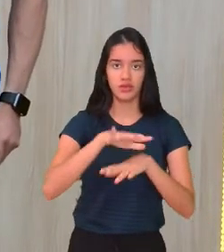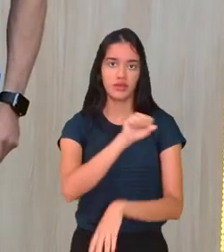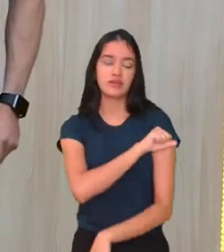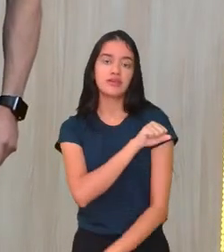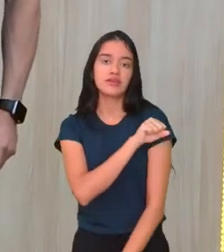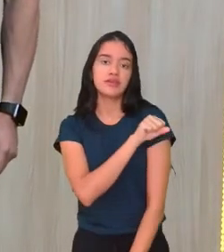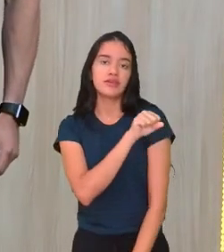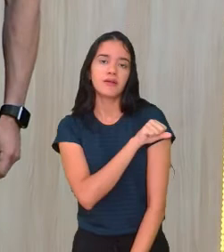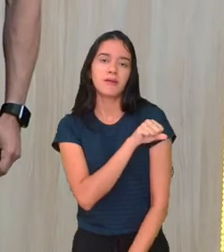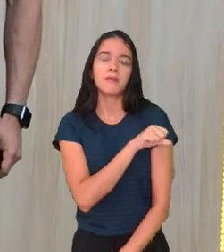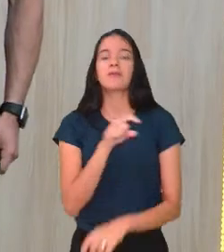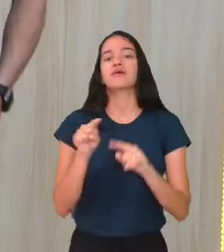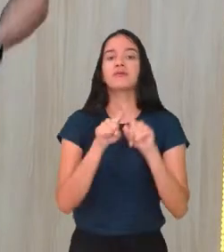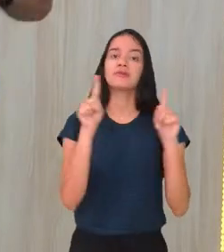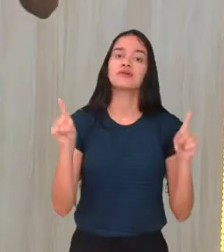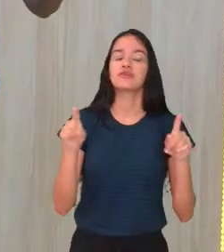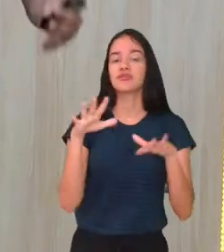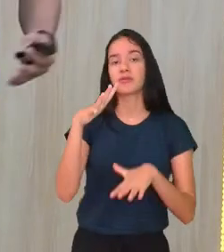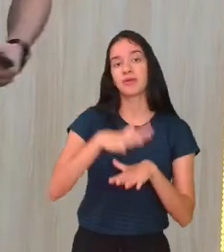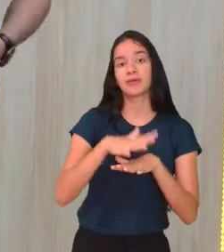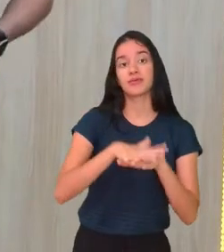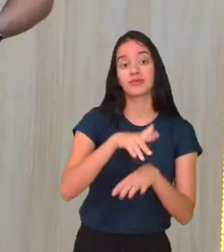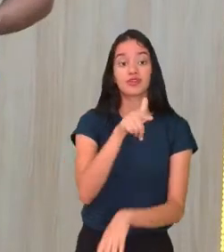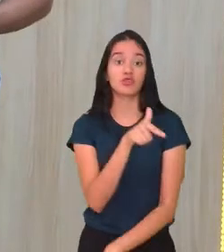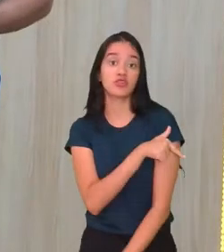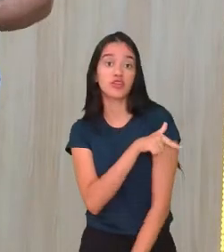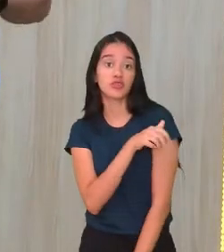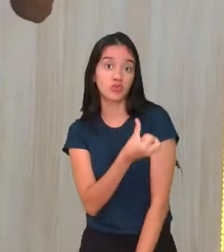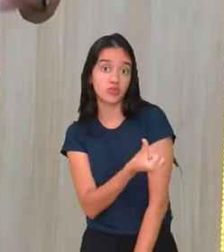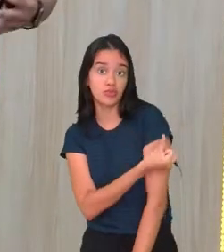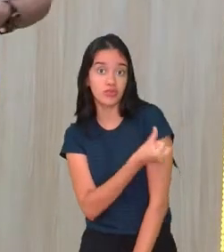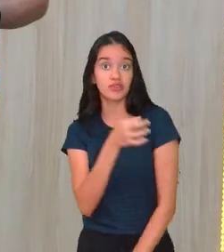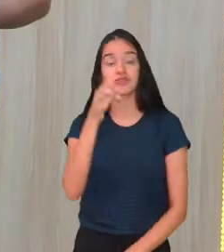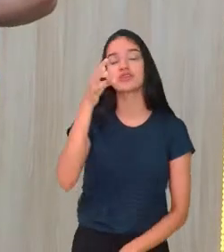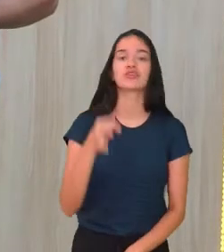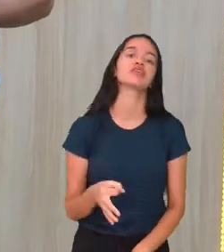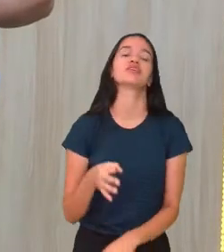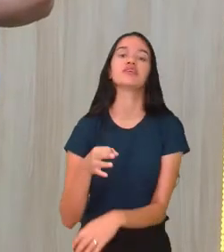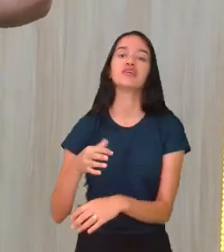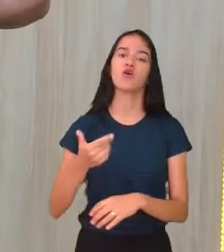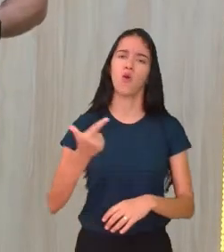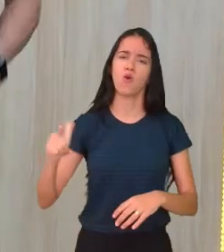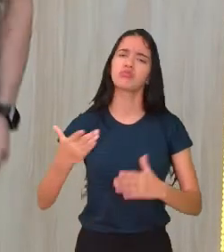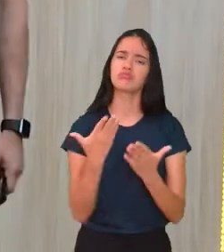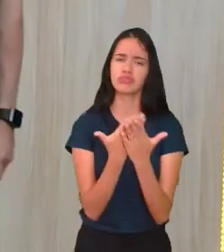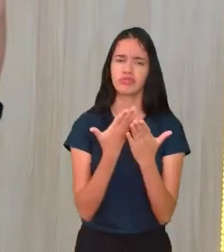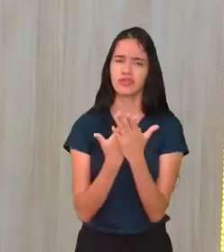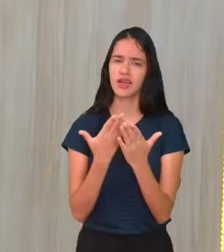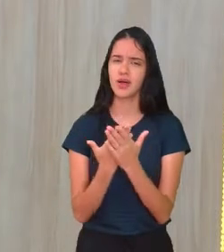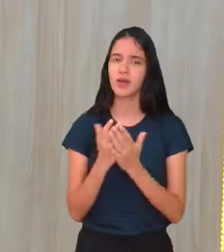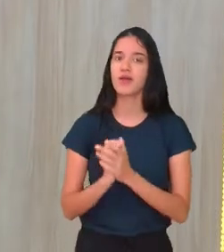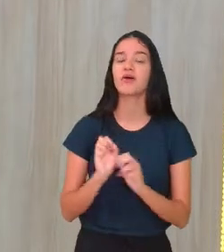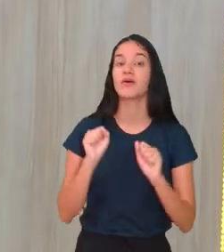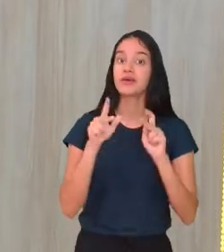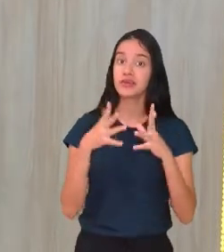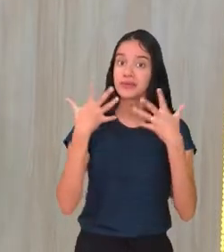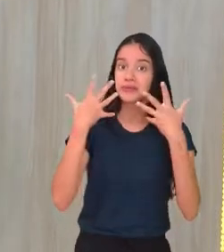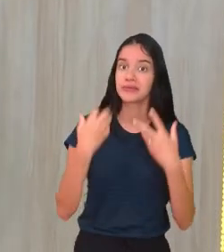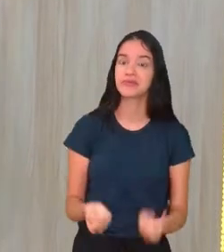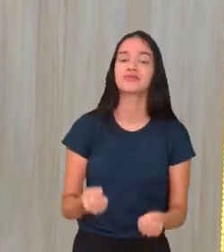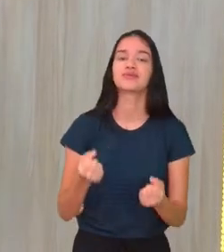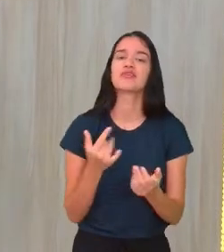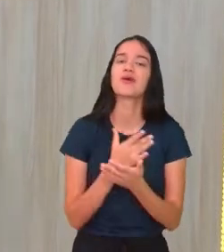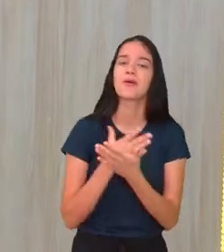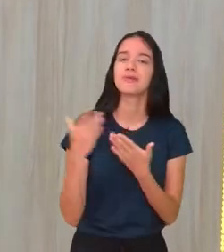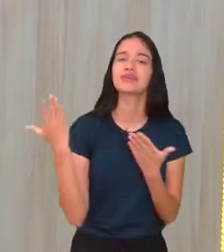ano, mas também a matemática do 7º, do 6º, certo? E ver também outras aulas. Show de bola? Vamos embora começar